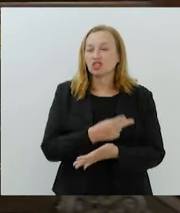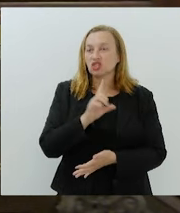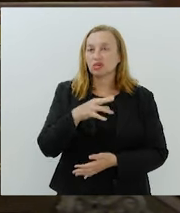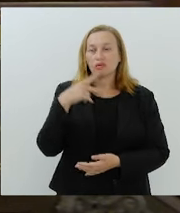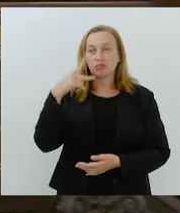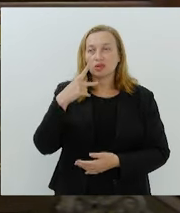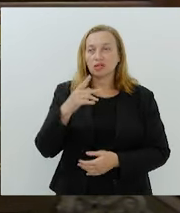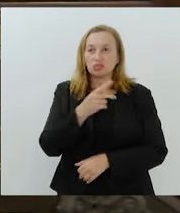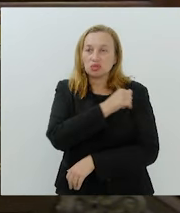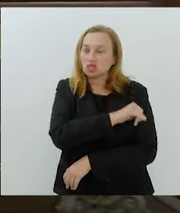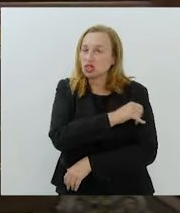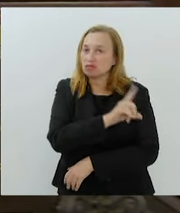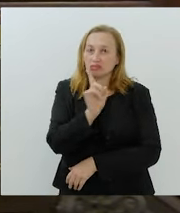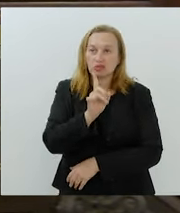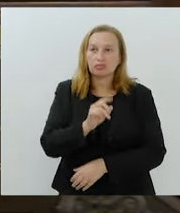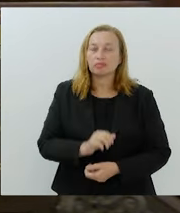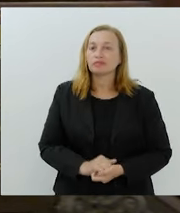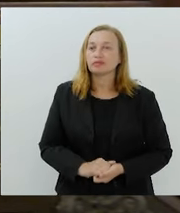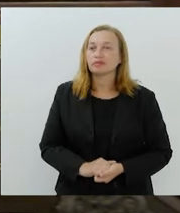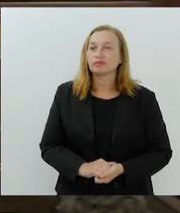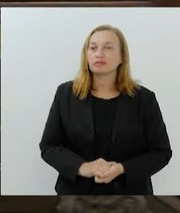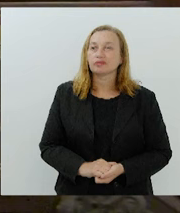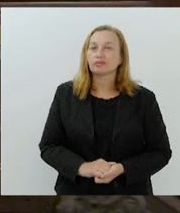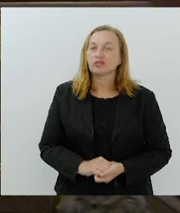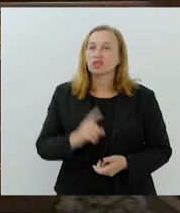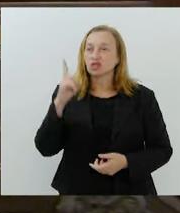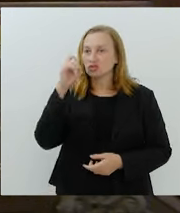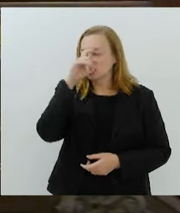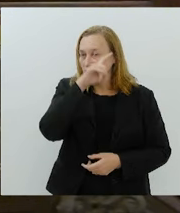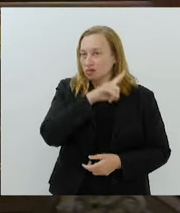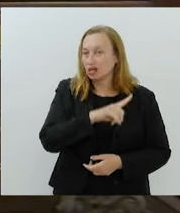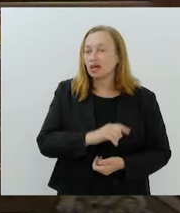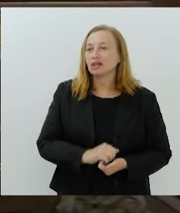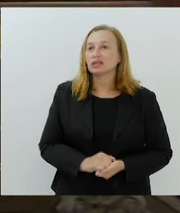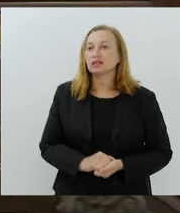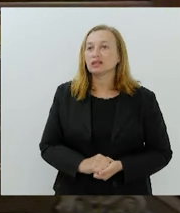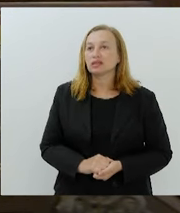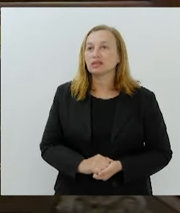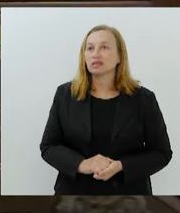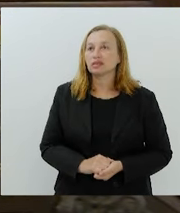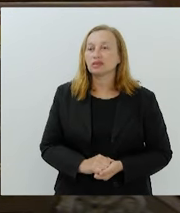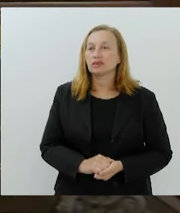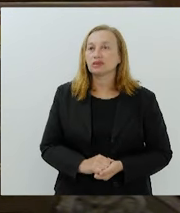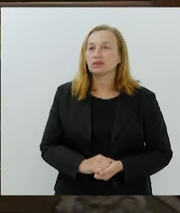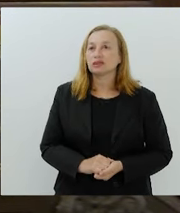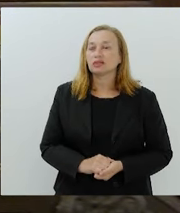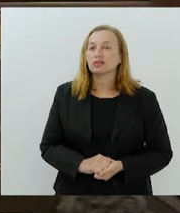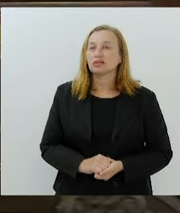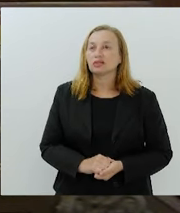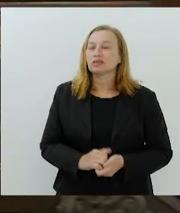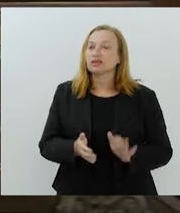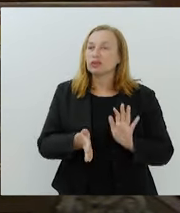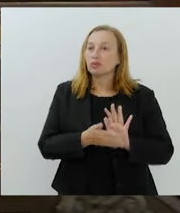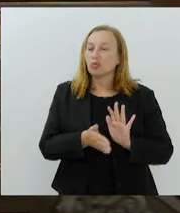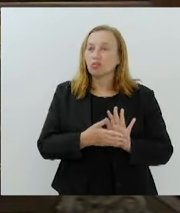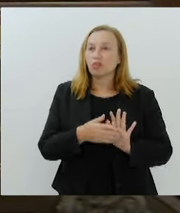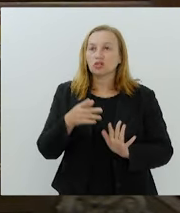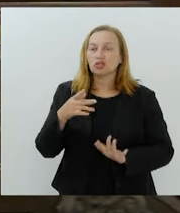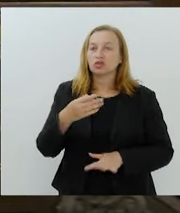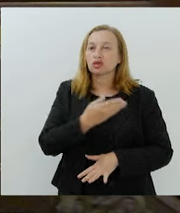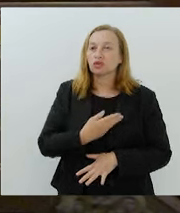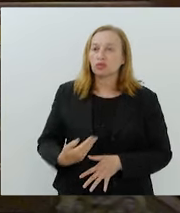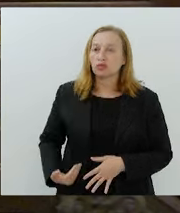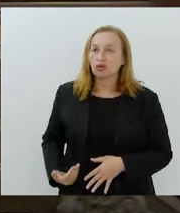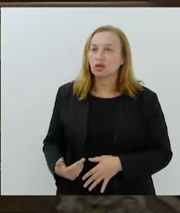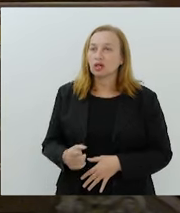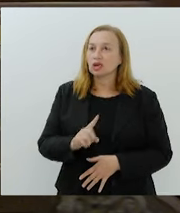de Janeiro, uma dificuldade de tangibilizar nos programas de governo e nas propostas aquilo que não